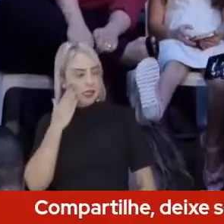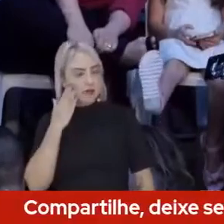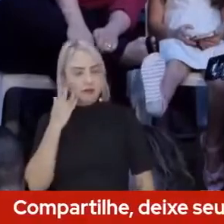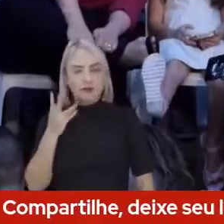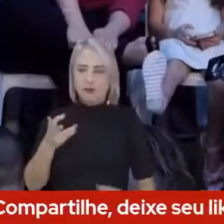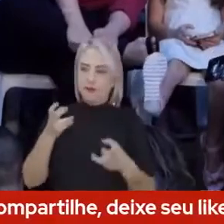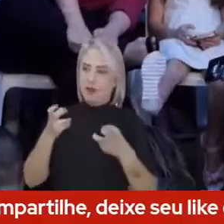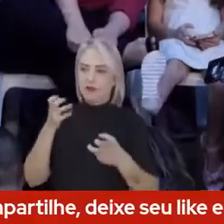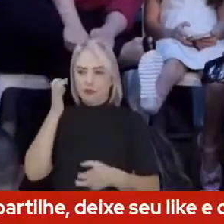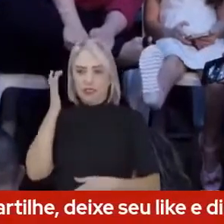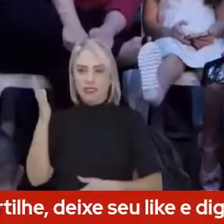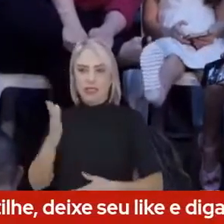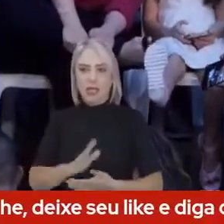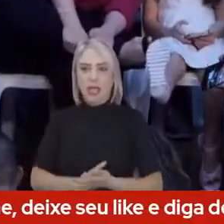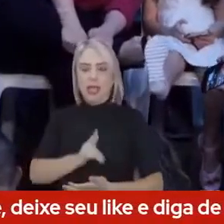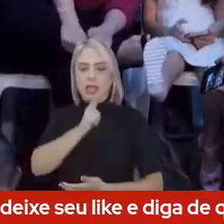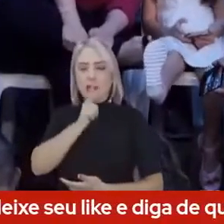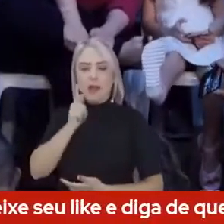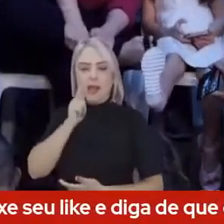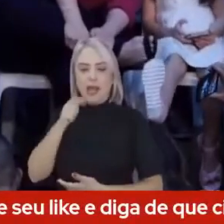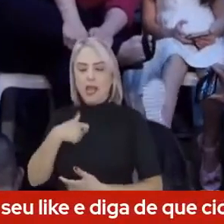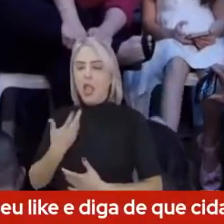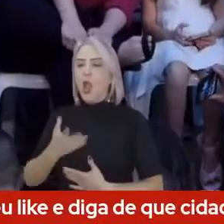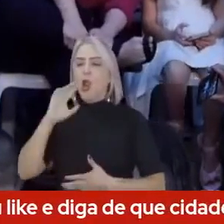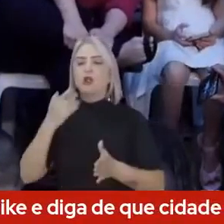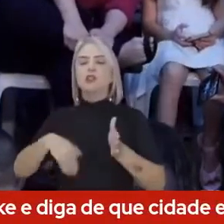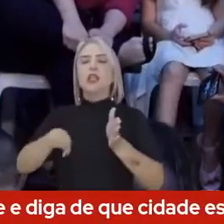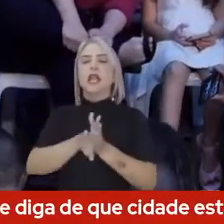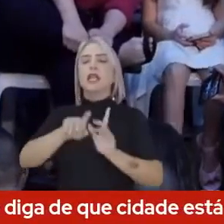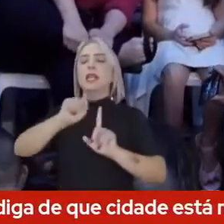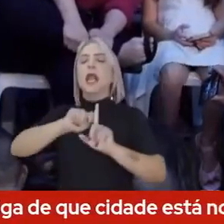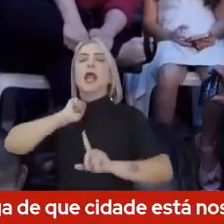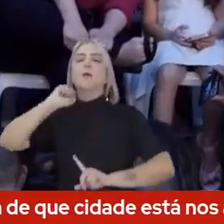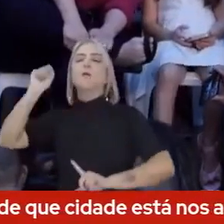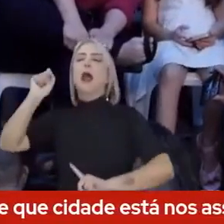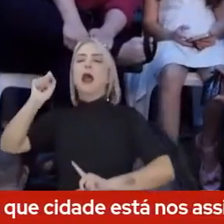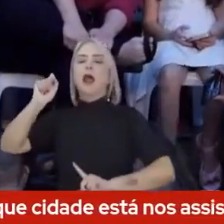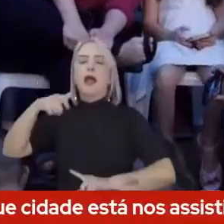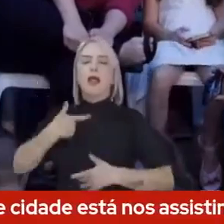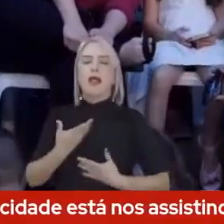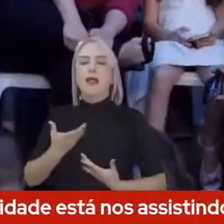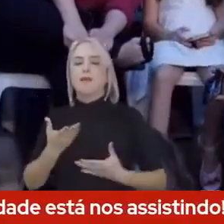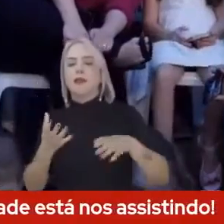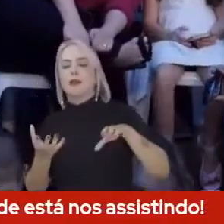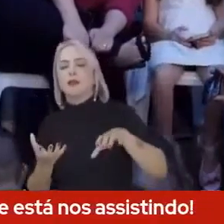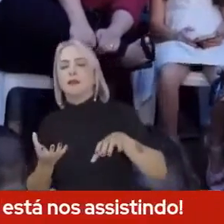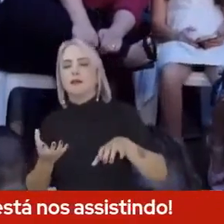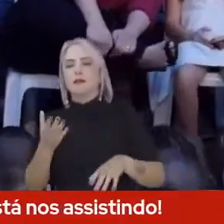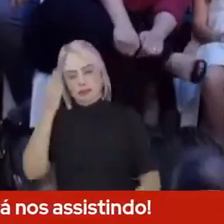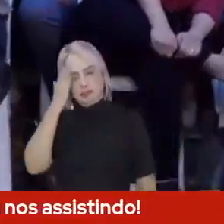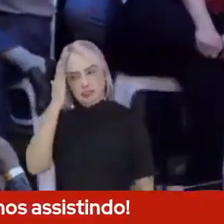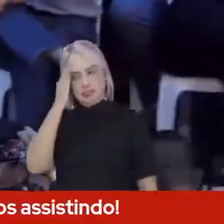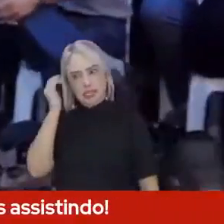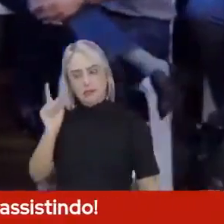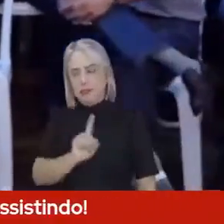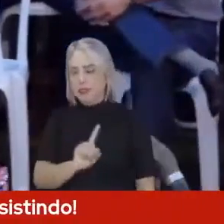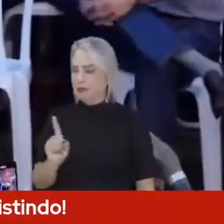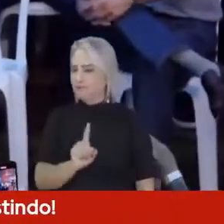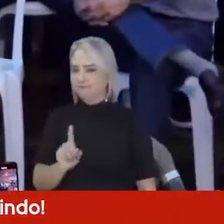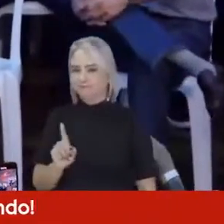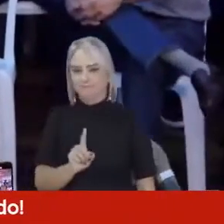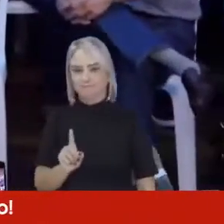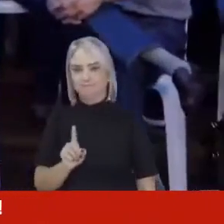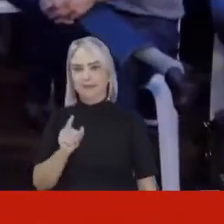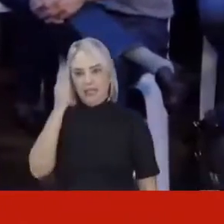e a Gleice têm eleito quando chegar em março, mas o Marcelo Ramos vão fazer as coisas. Você sabe que não é assim. Você sabe que o